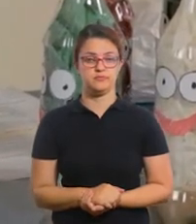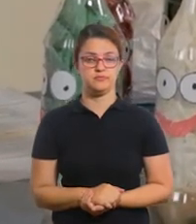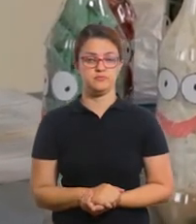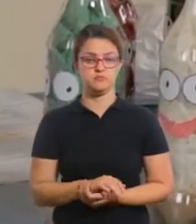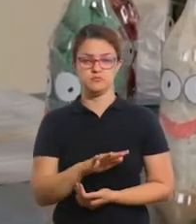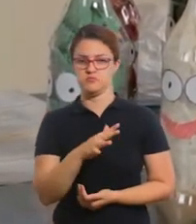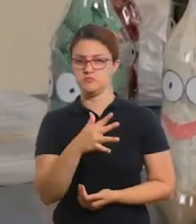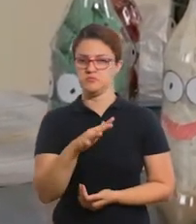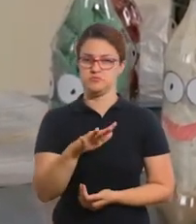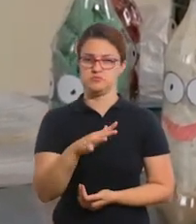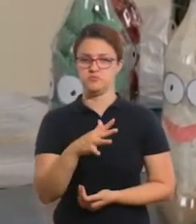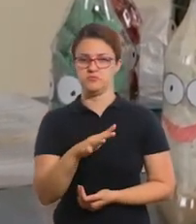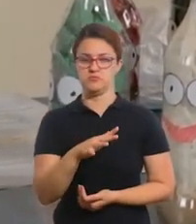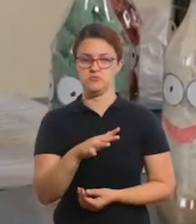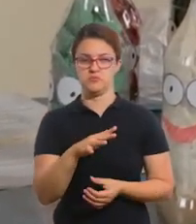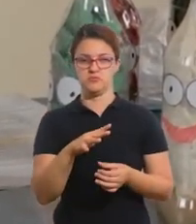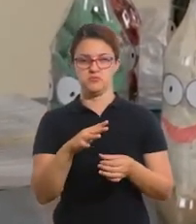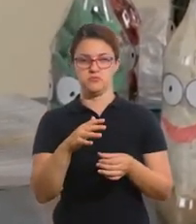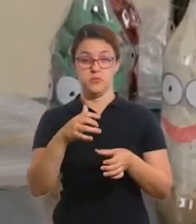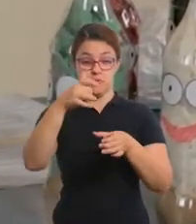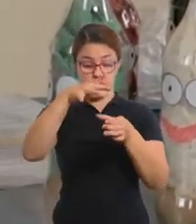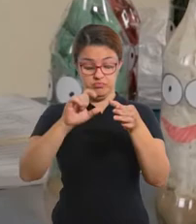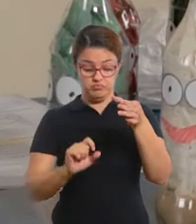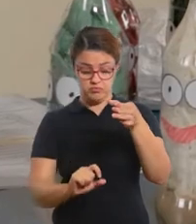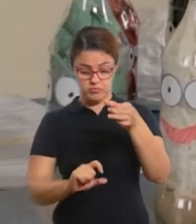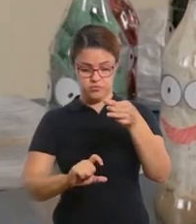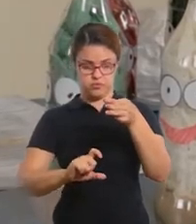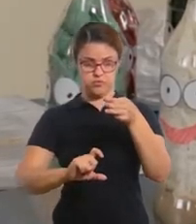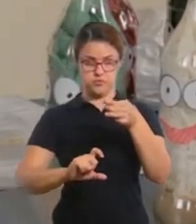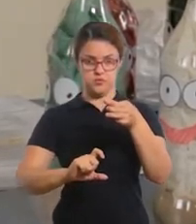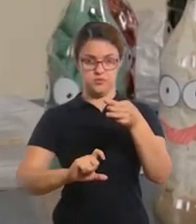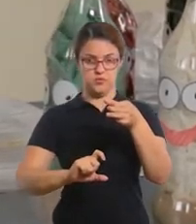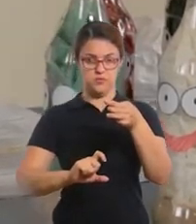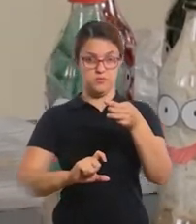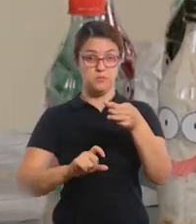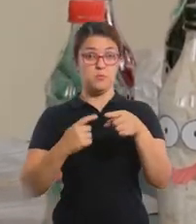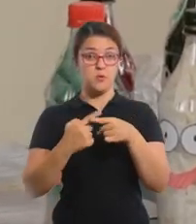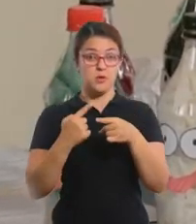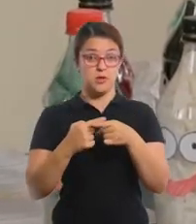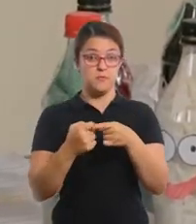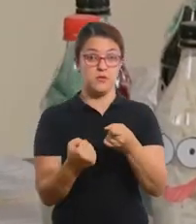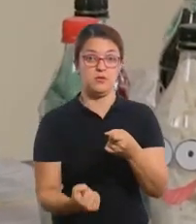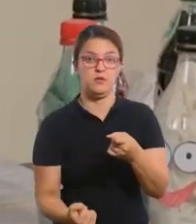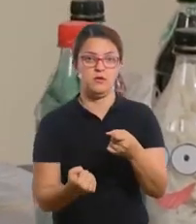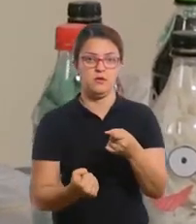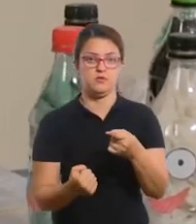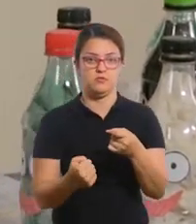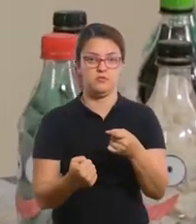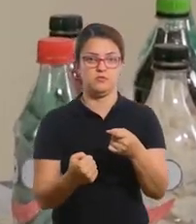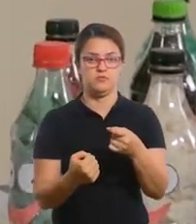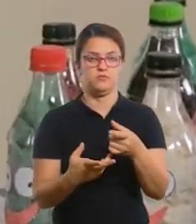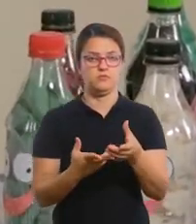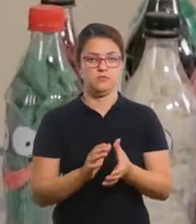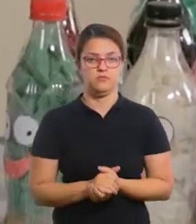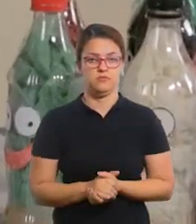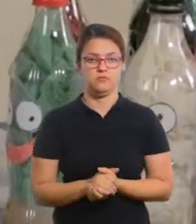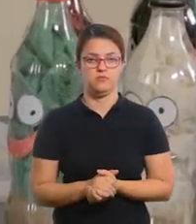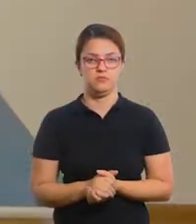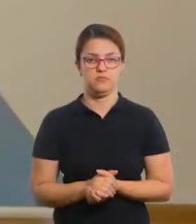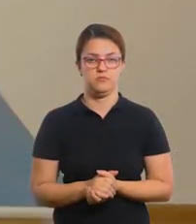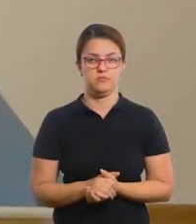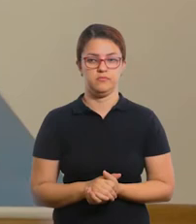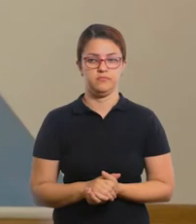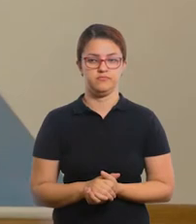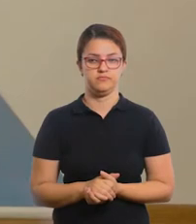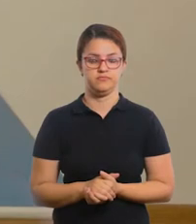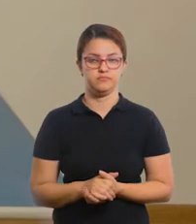Mais ou menos isso, tá? Isso é pra poder dar um peso, pra ele não ficar caindo à toa, tá? Aí, gente,